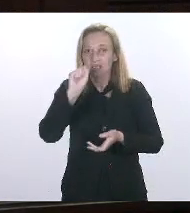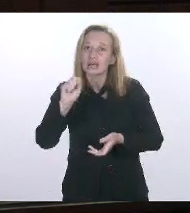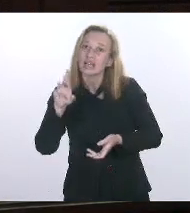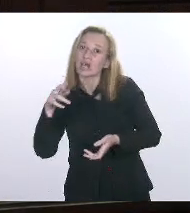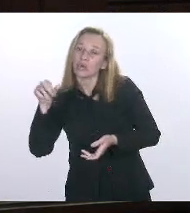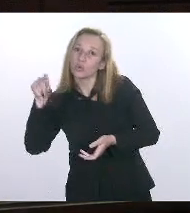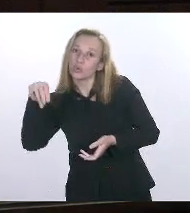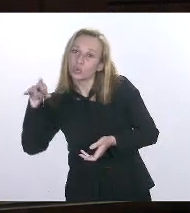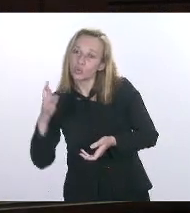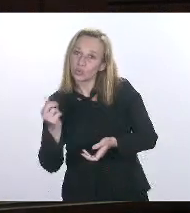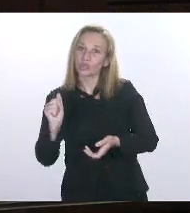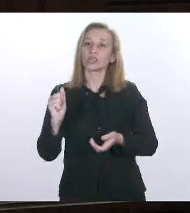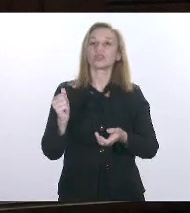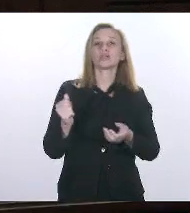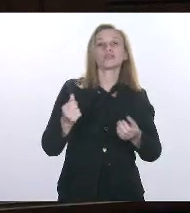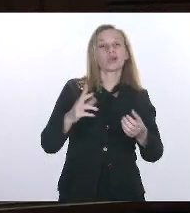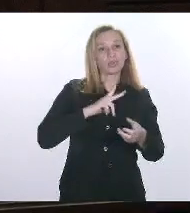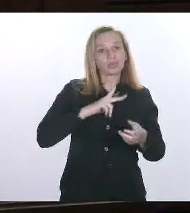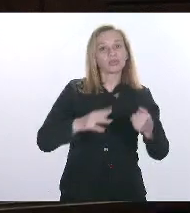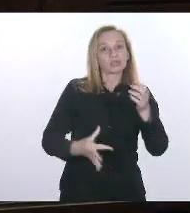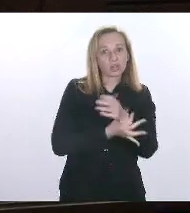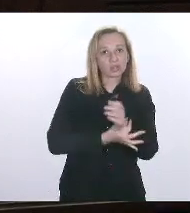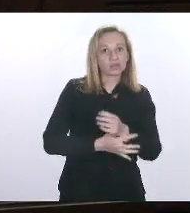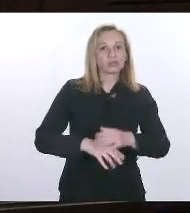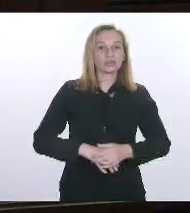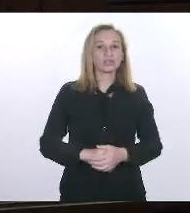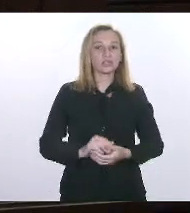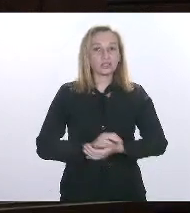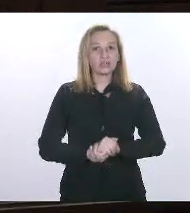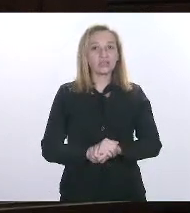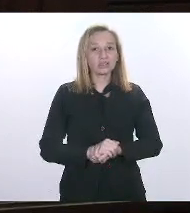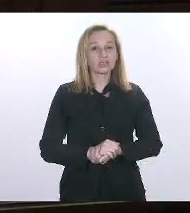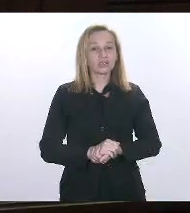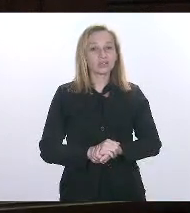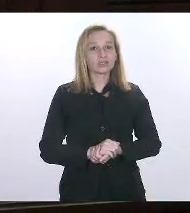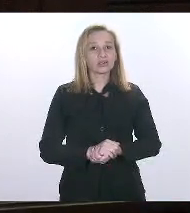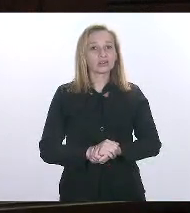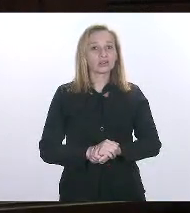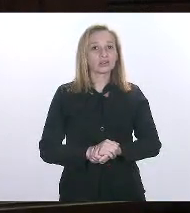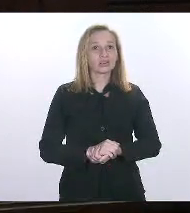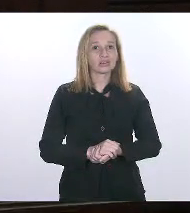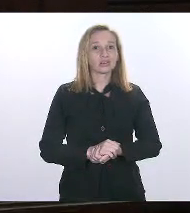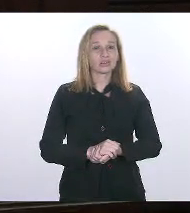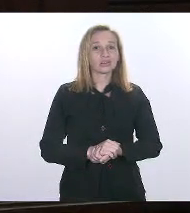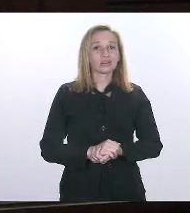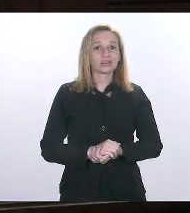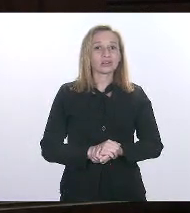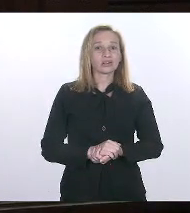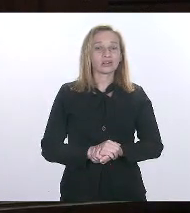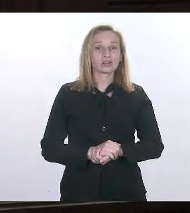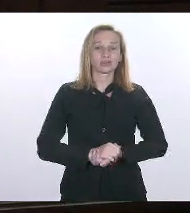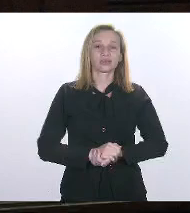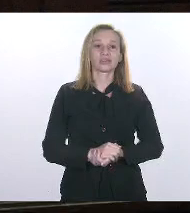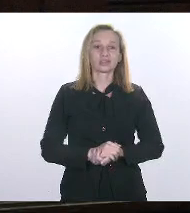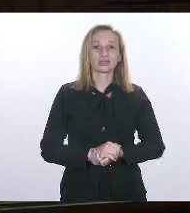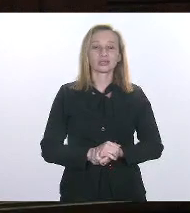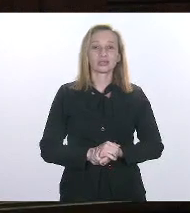como a saúde, como a própria segurança. E aí me deparo aqui com a DIN